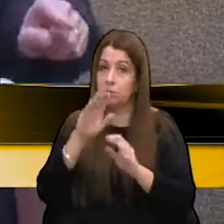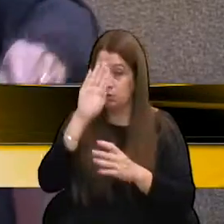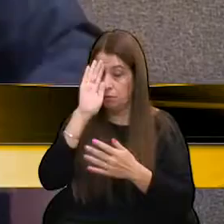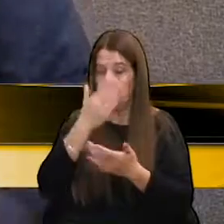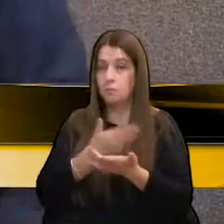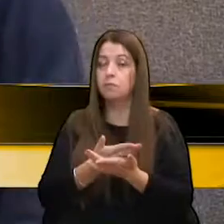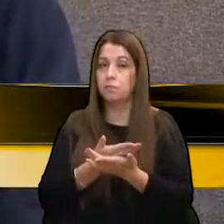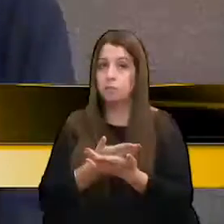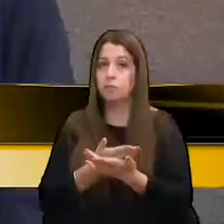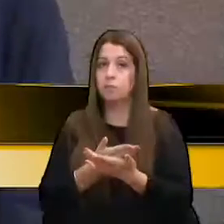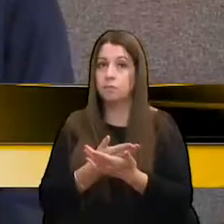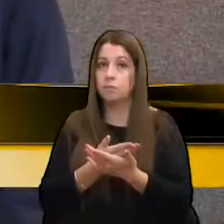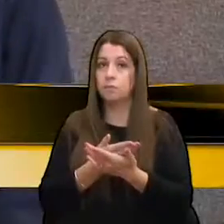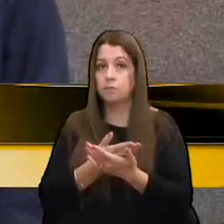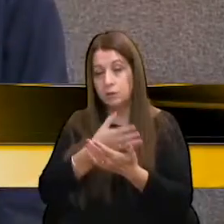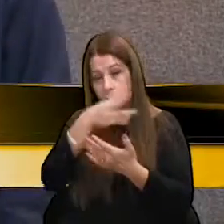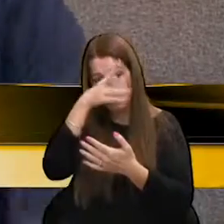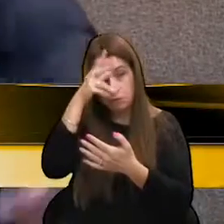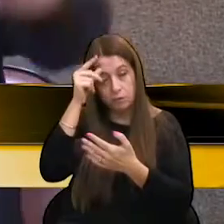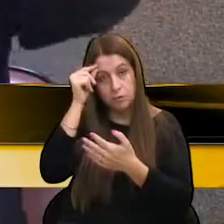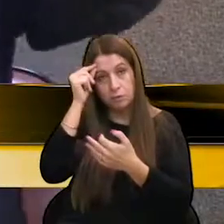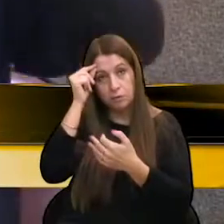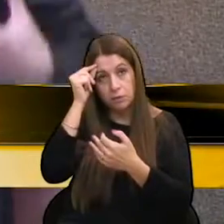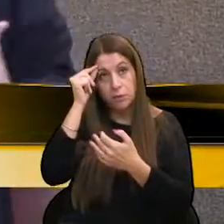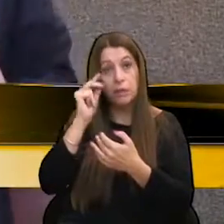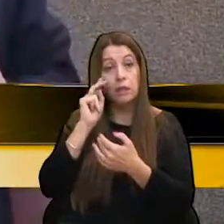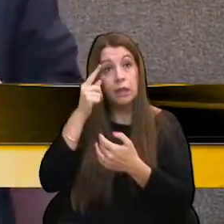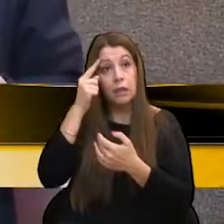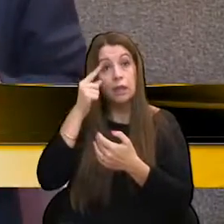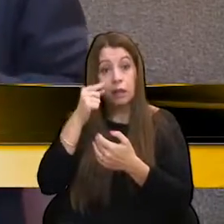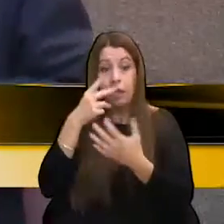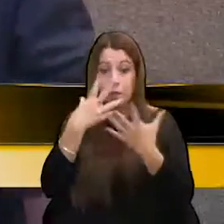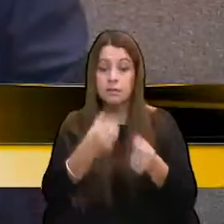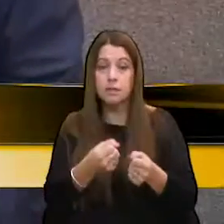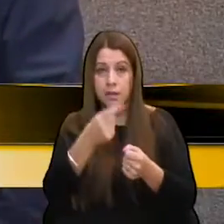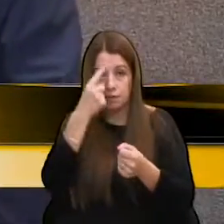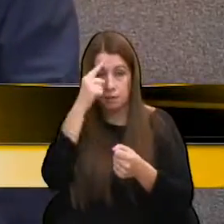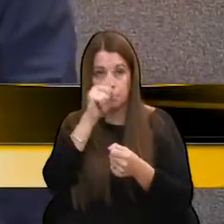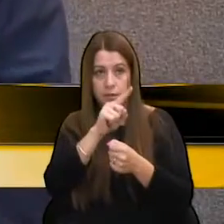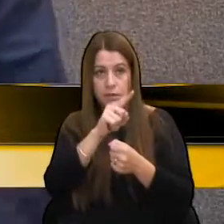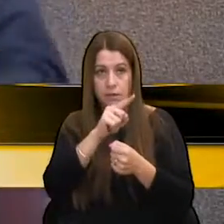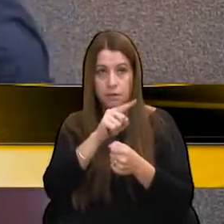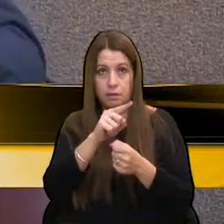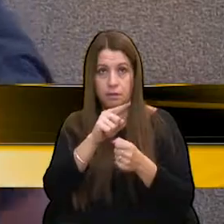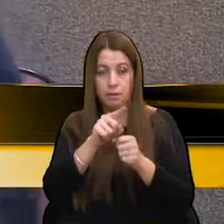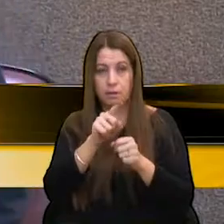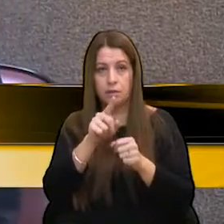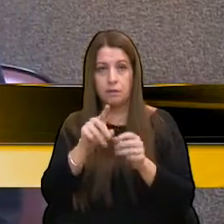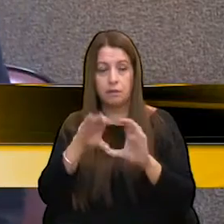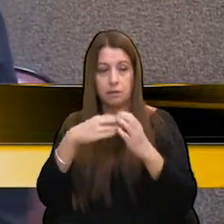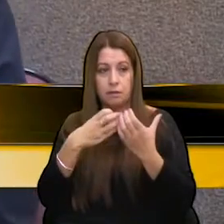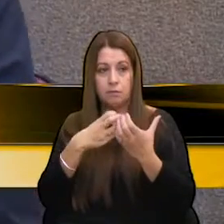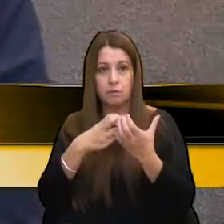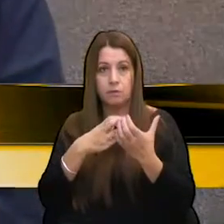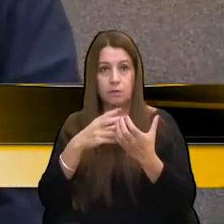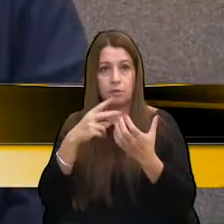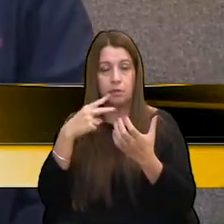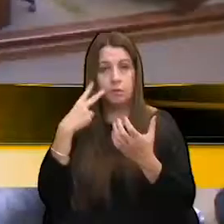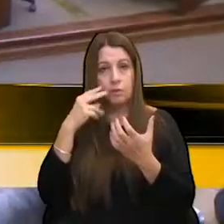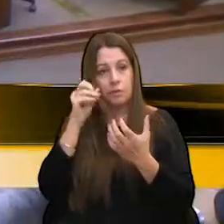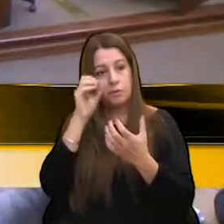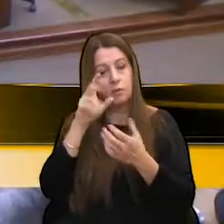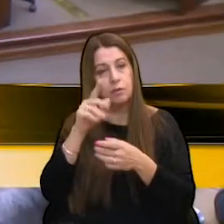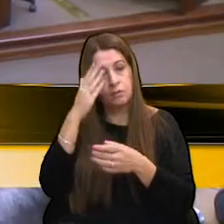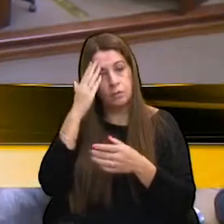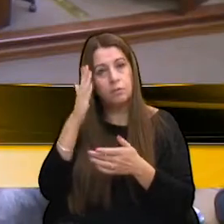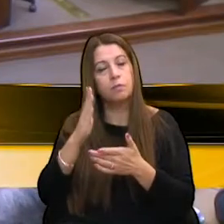acredito que o Poder Executivo tem que comprar esta ideia vinda aqui do Poder Legislativo. Por favor, vereador Fiuza.